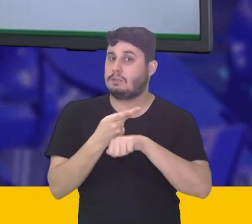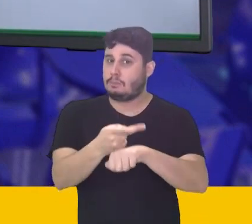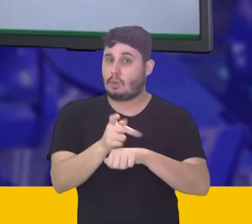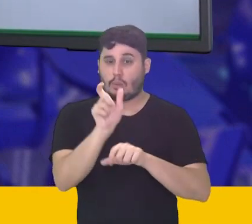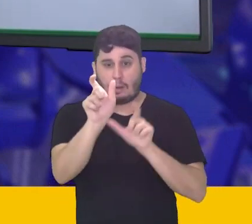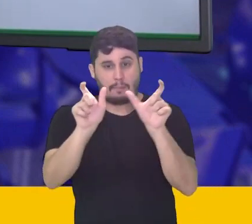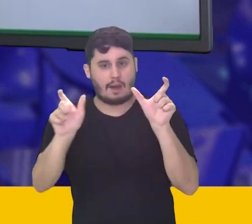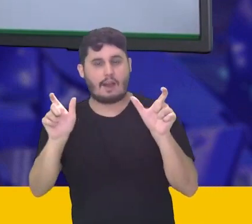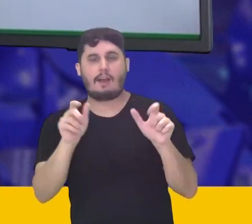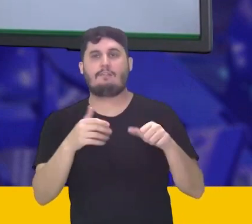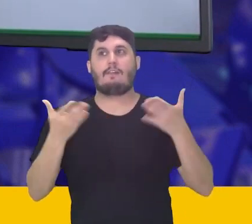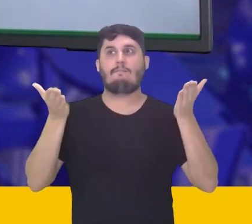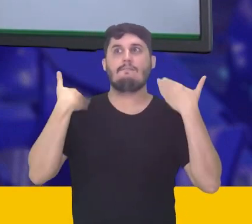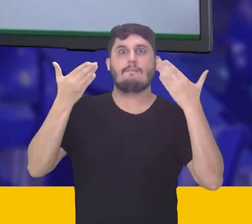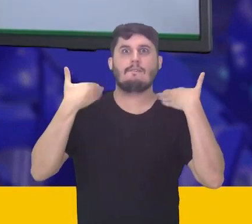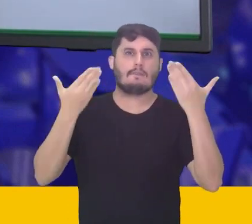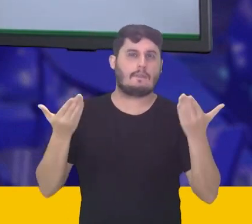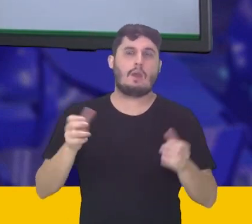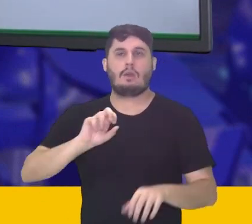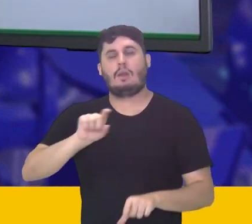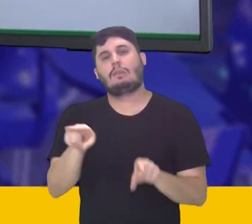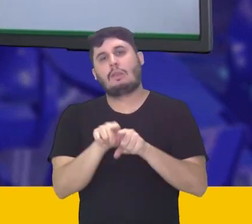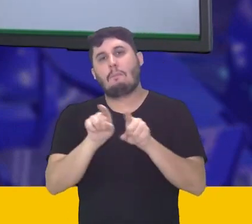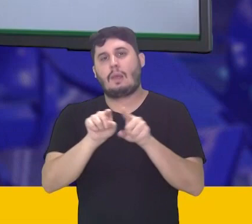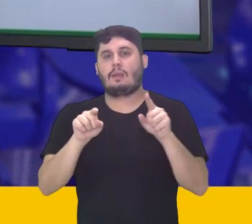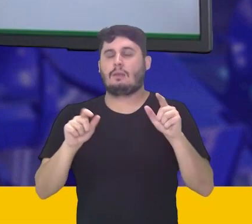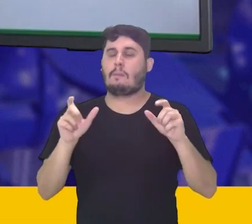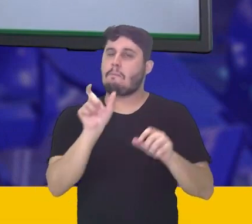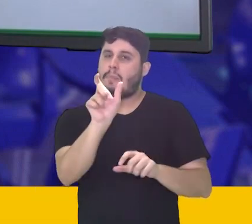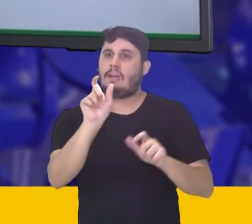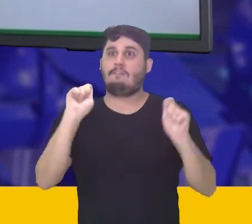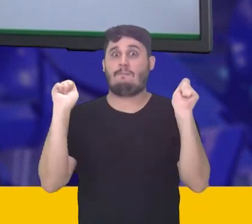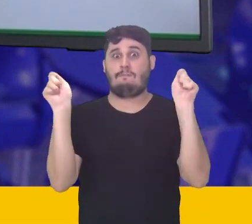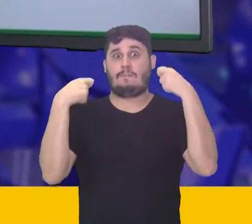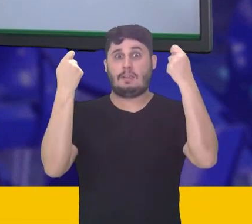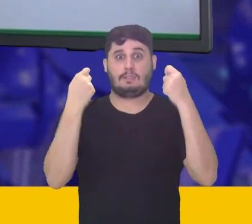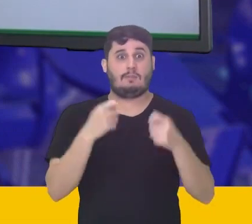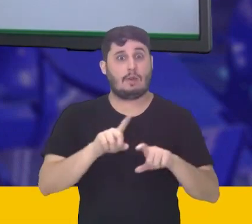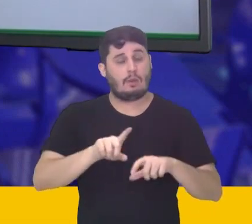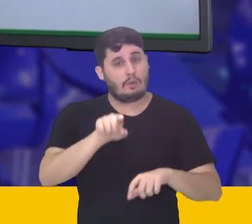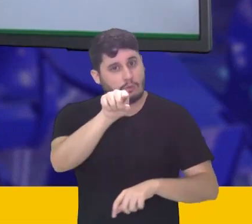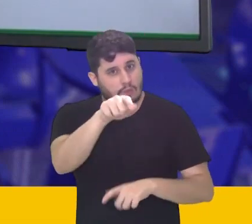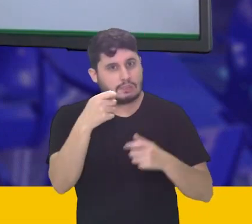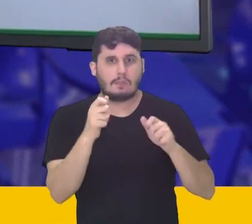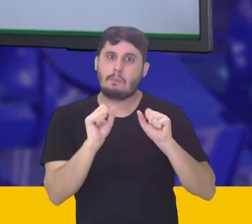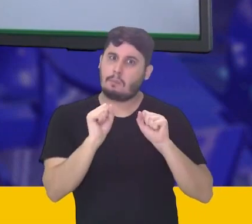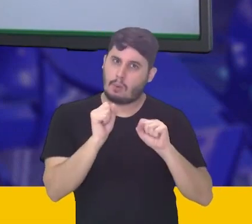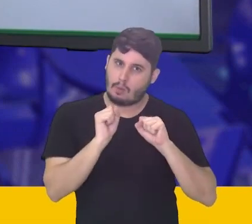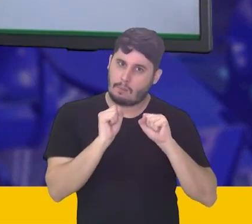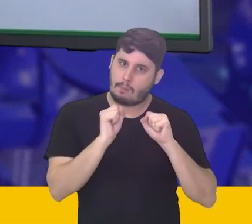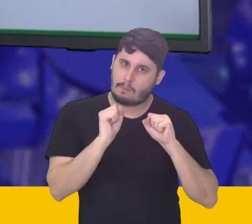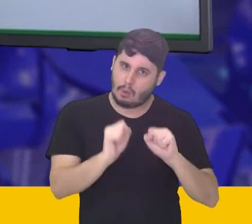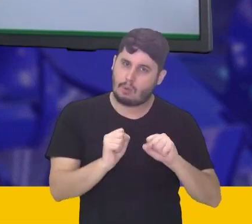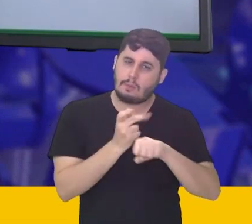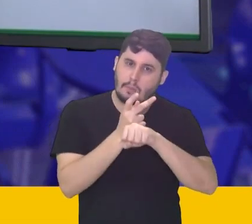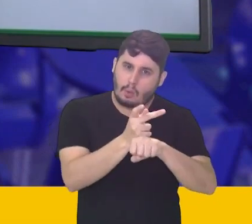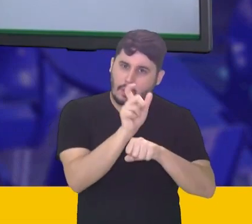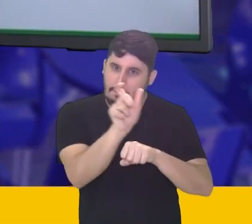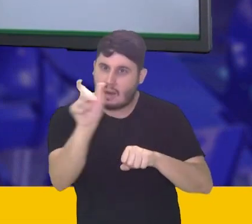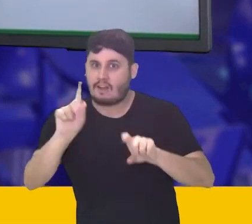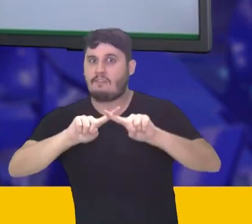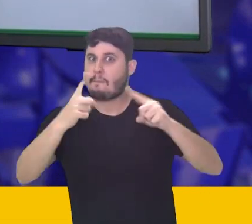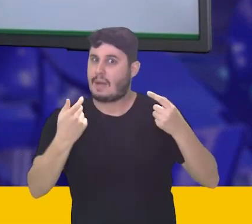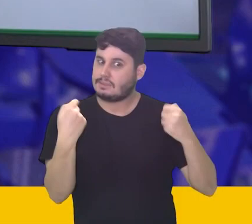com verão e festival. Lembrando, procurem as palavras, mas olhem o contexto. Vamos olhar a frase por